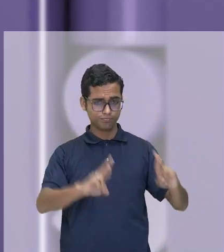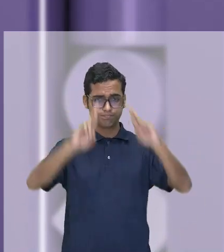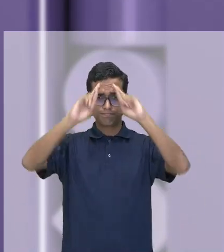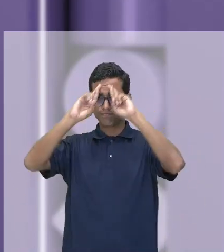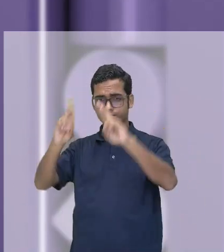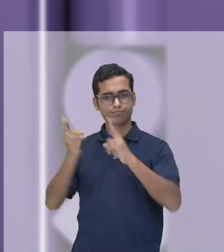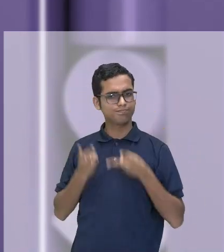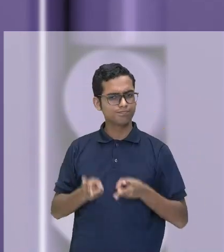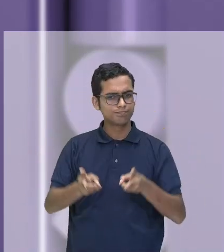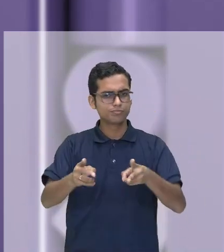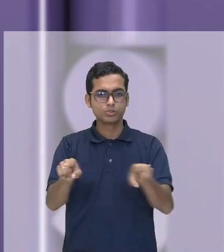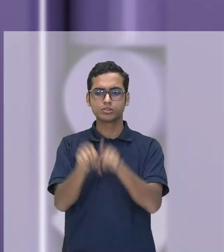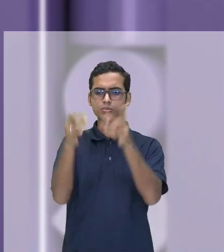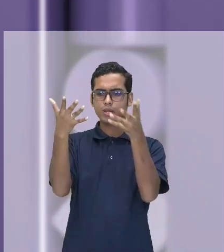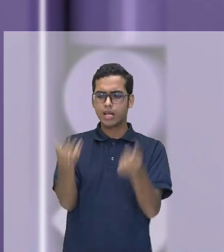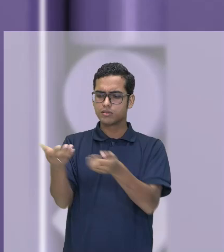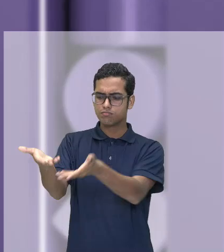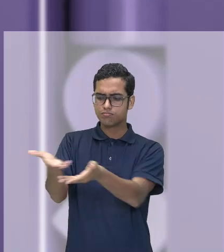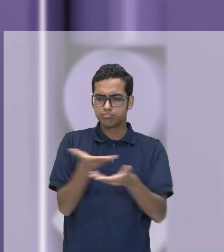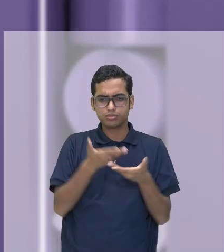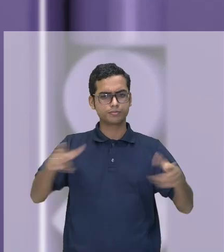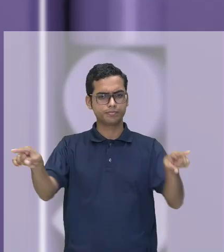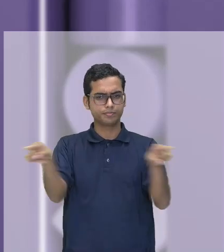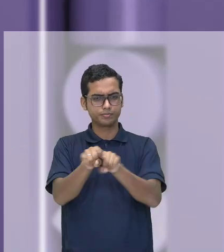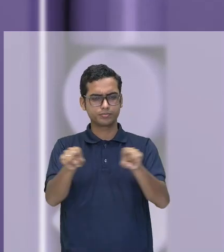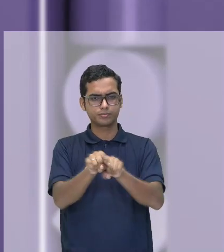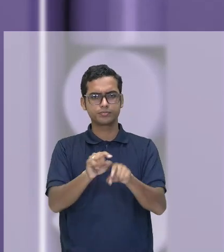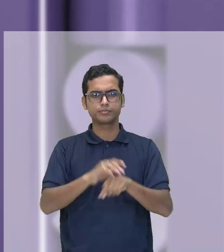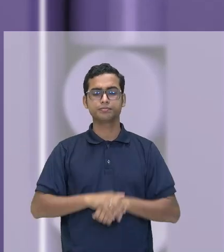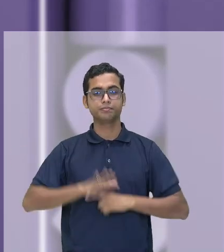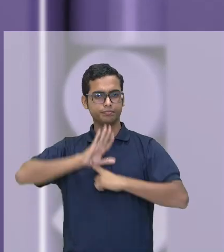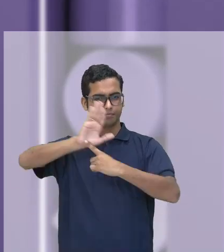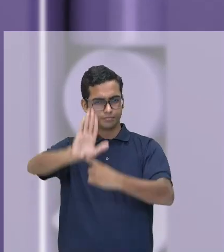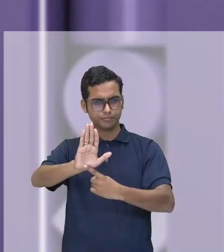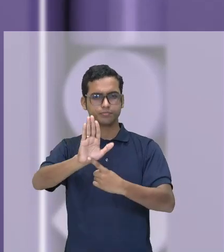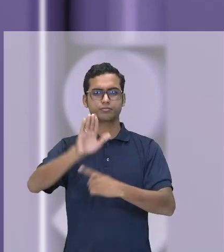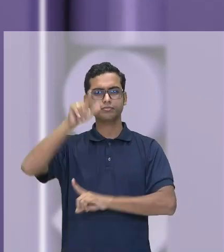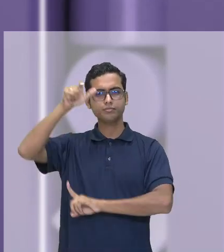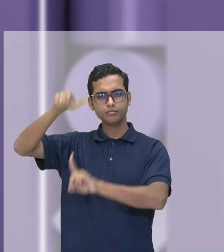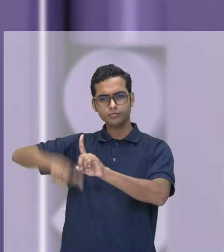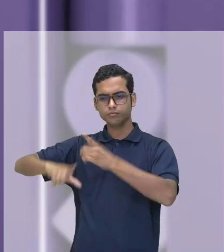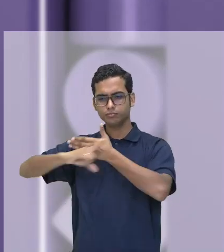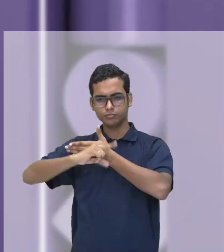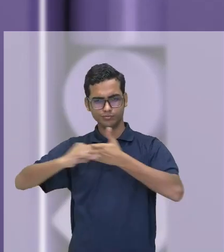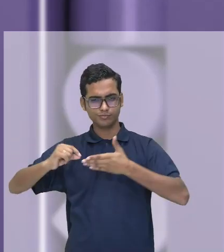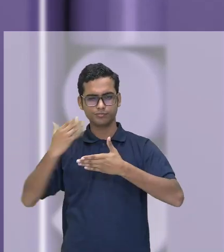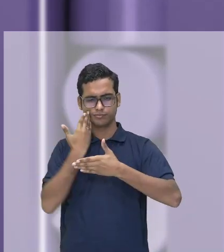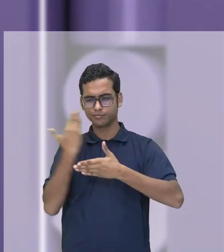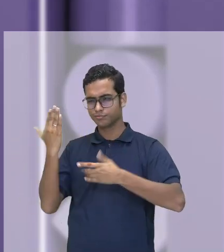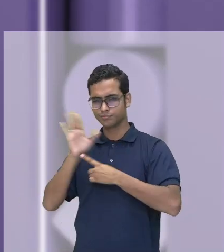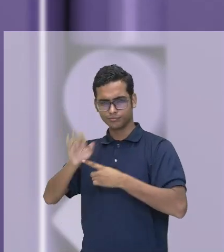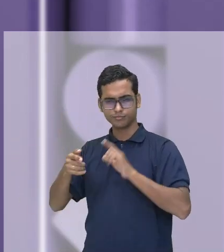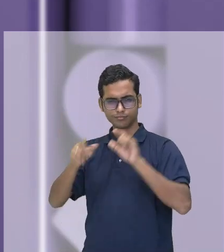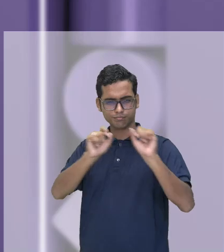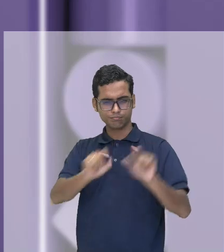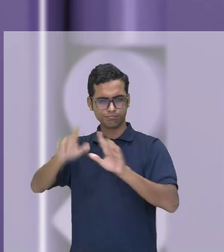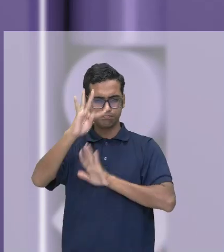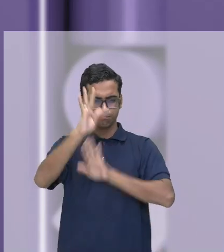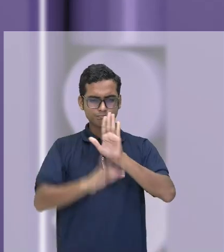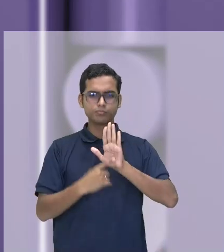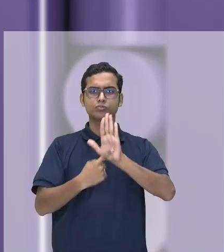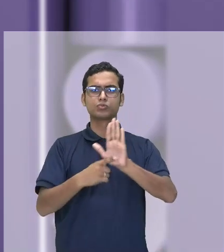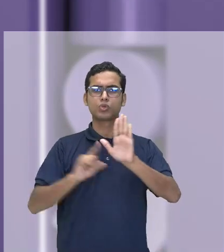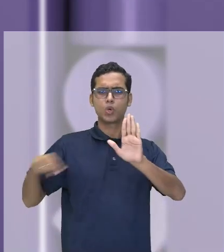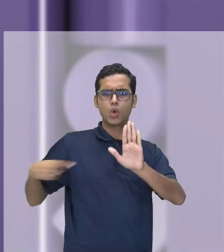devem ser acolhidas. E assim, como foi colocado por nosso querido Tiago de Melo, nós devemos,